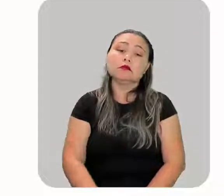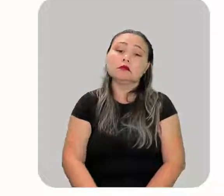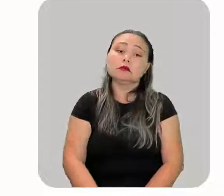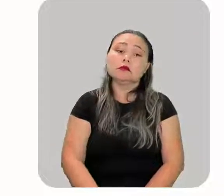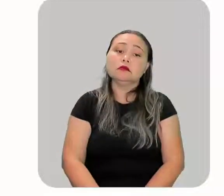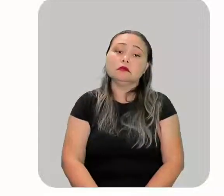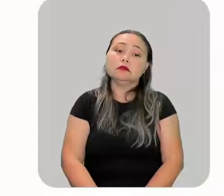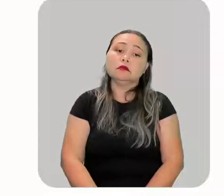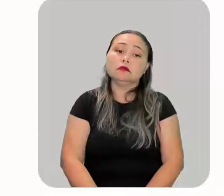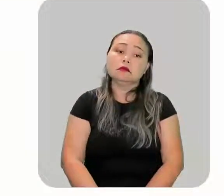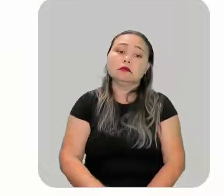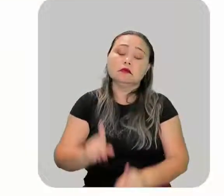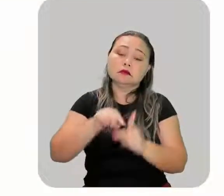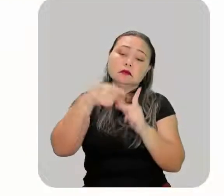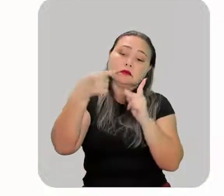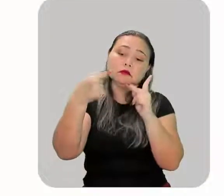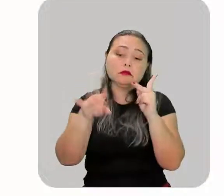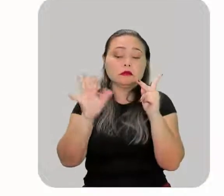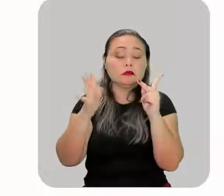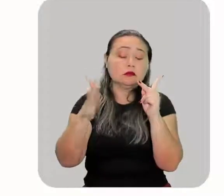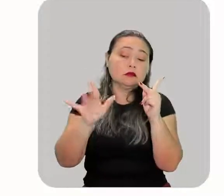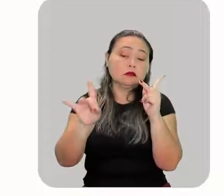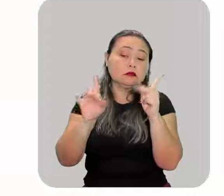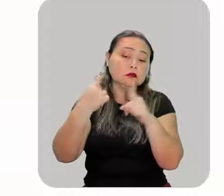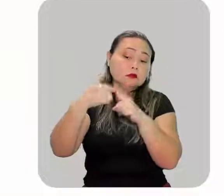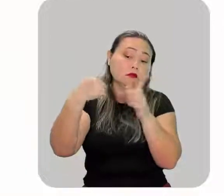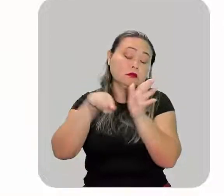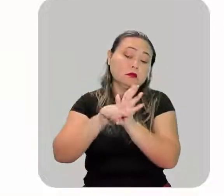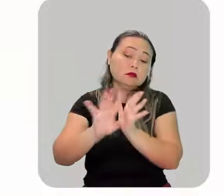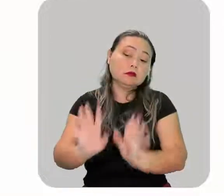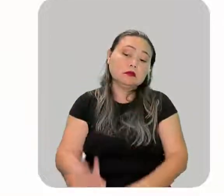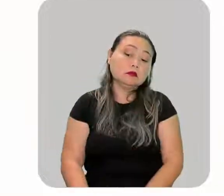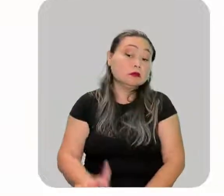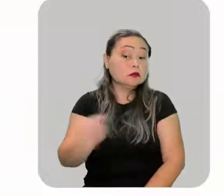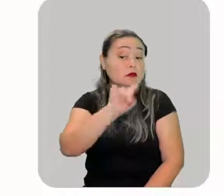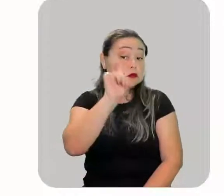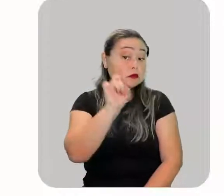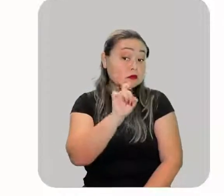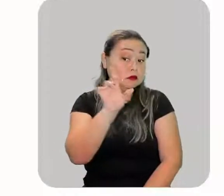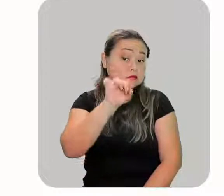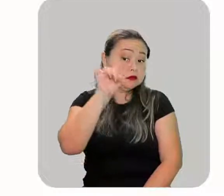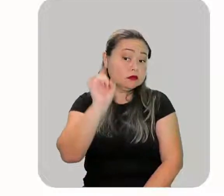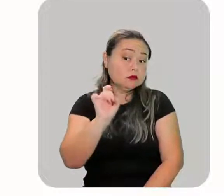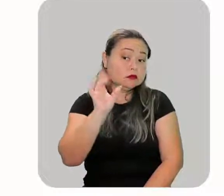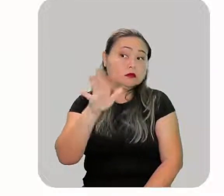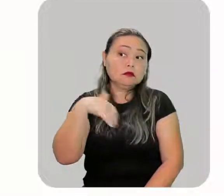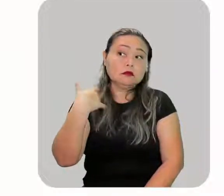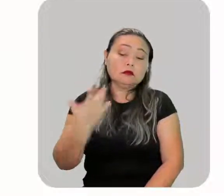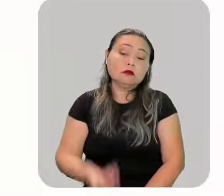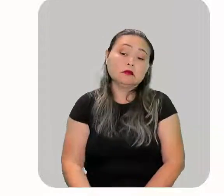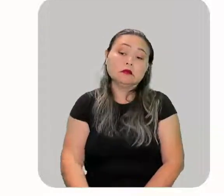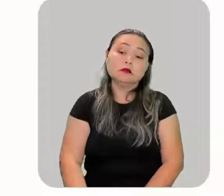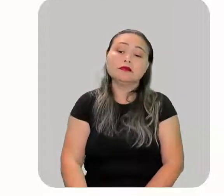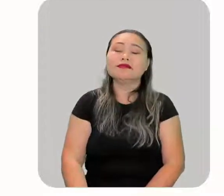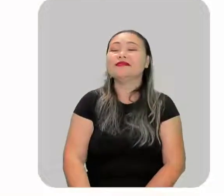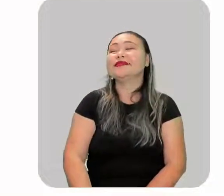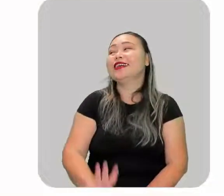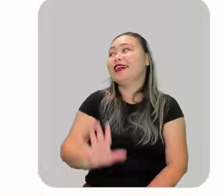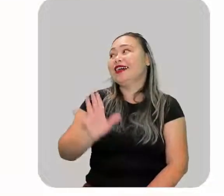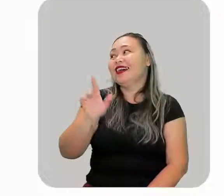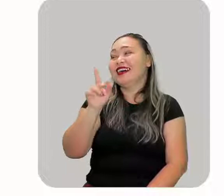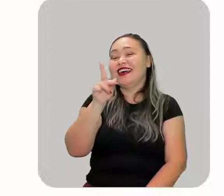Porque não tem o negócio da raiz lá, que fica mais ou menos? Pois é, né? Será-se? É, porque os